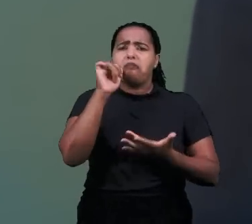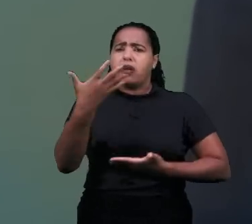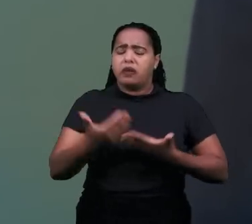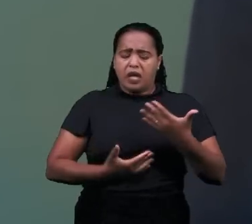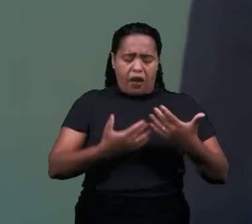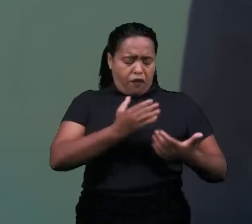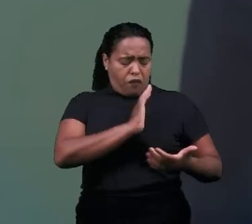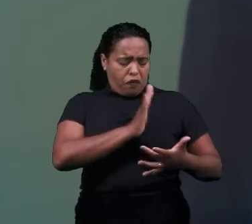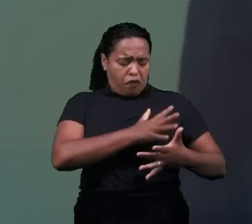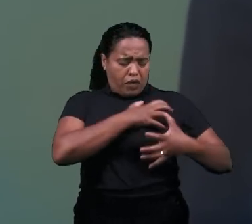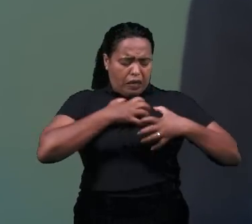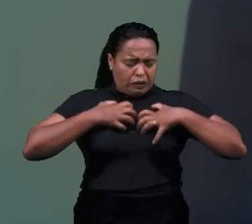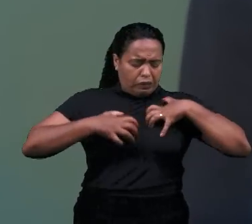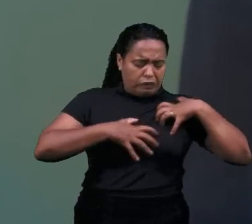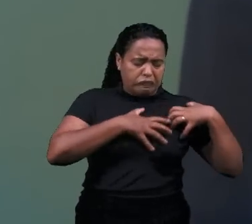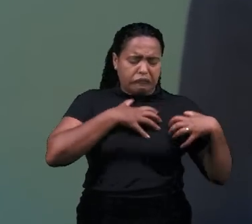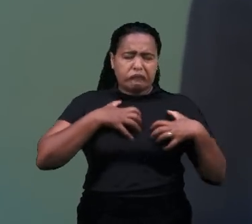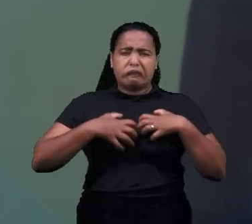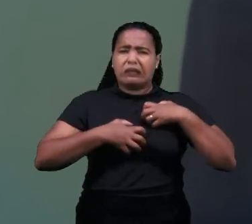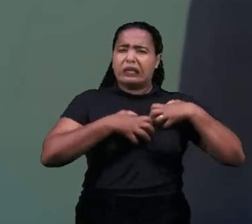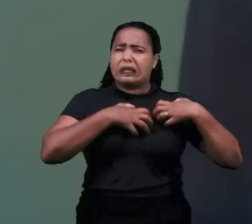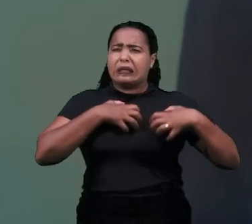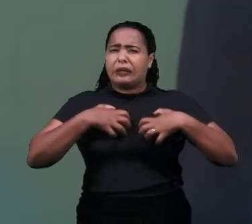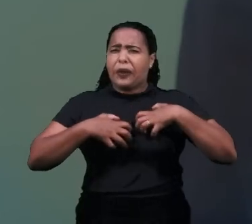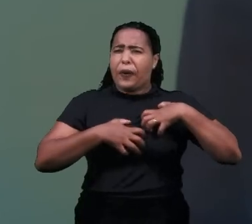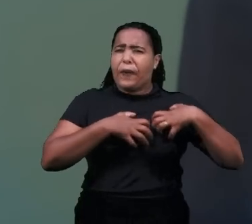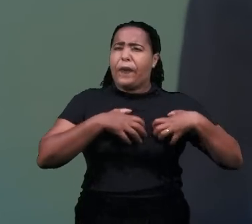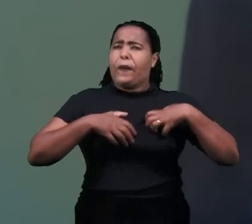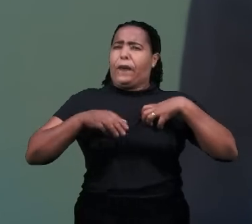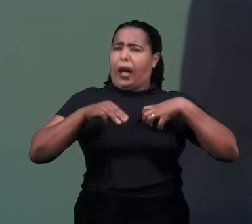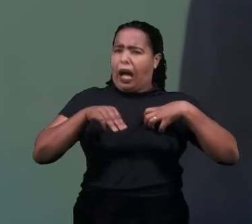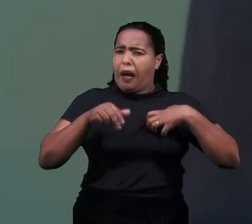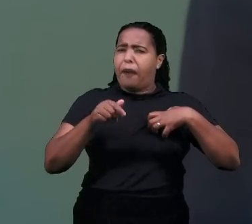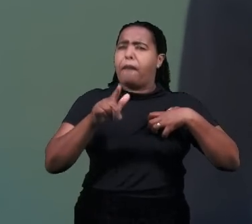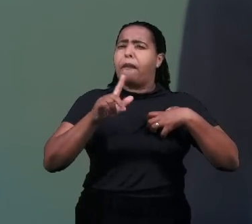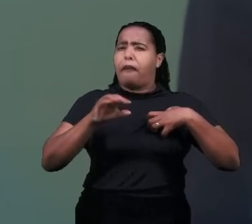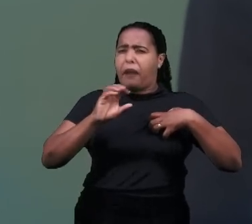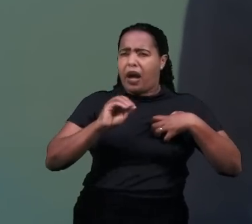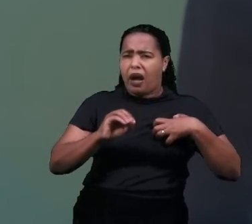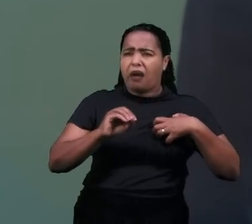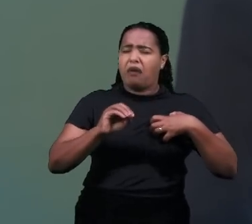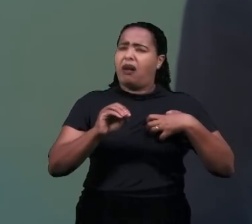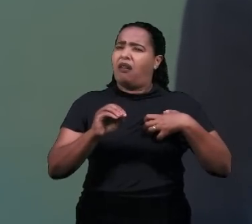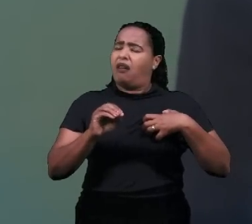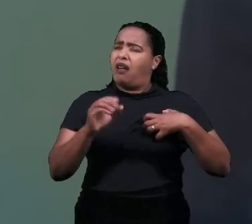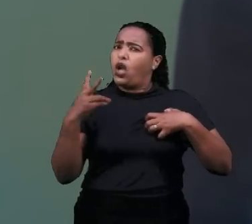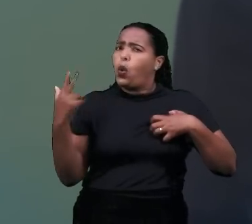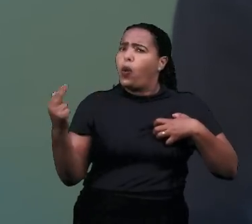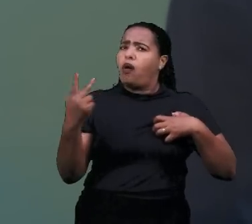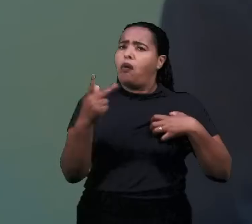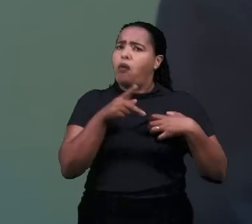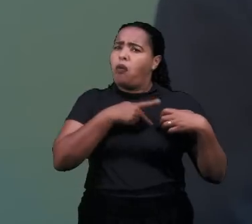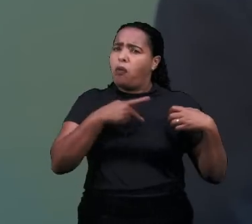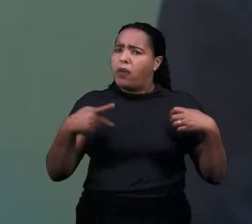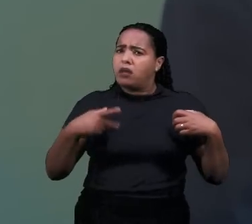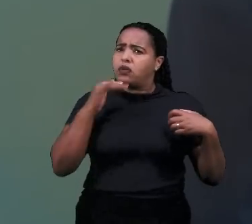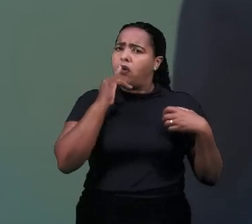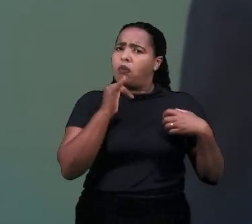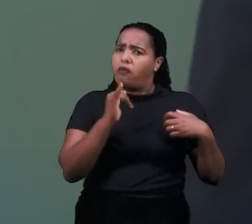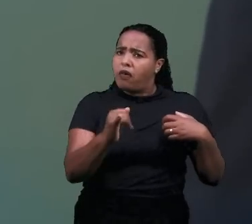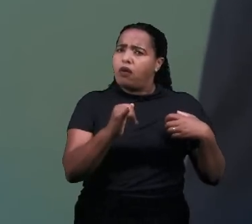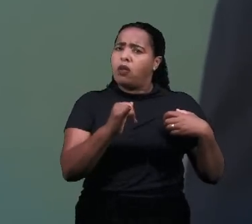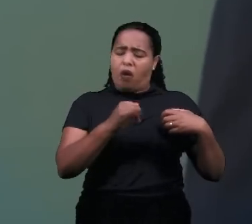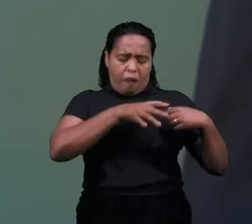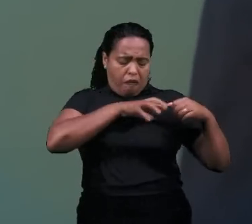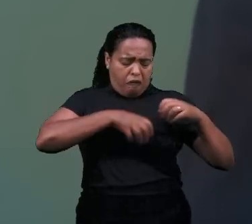coração. Mágoa é um inimigo invisível, igual o pastor falou aqui, Antônio Carlos, raiz, né? Está escondido, ninguém está vendo, mas você está com a mágoa, né? E o Senhor